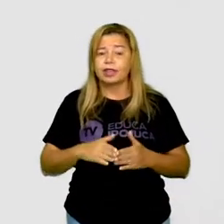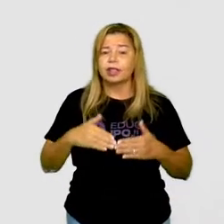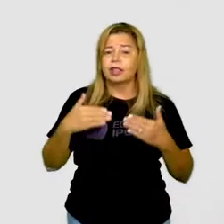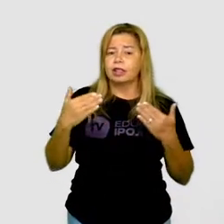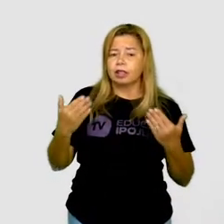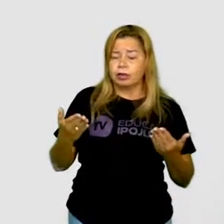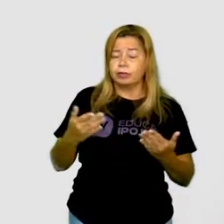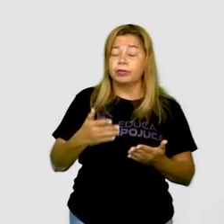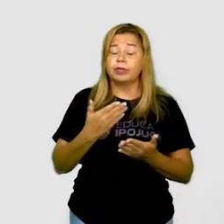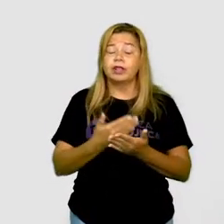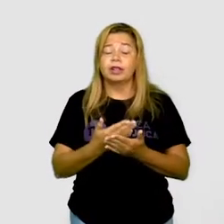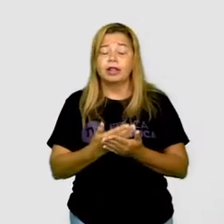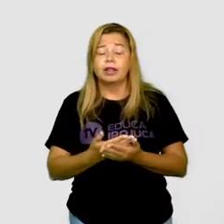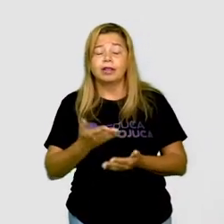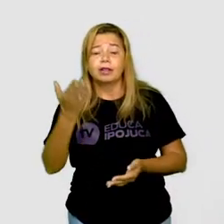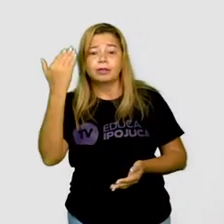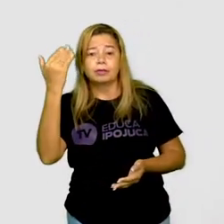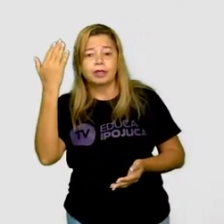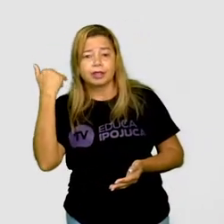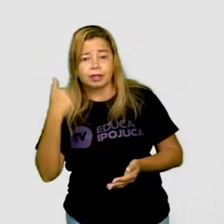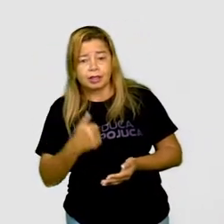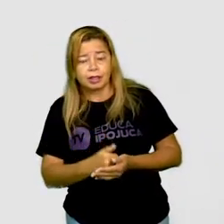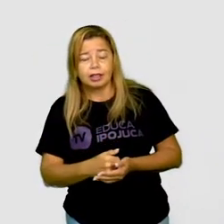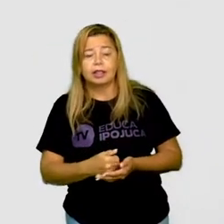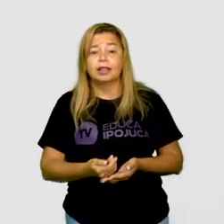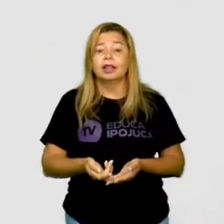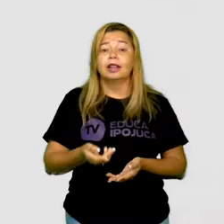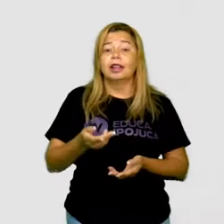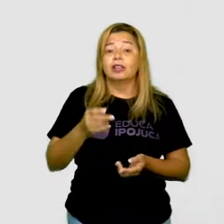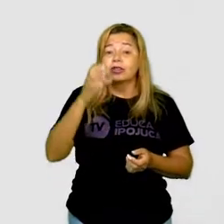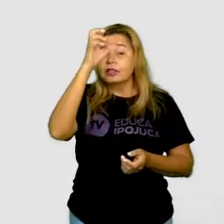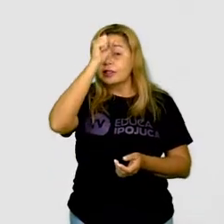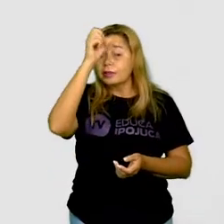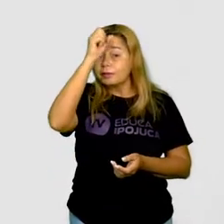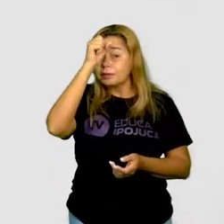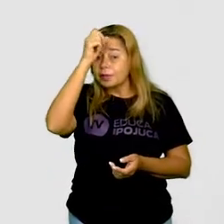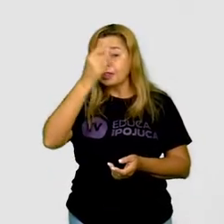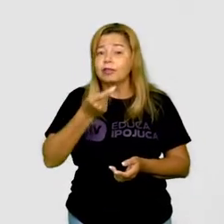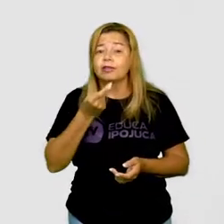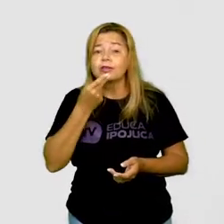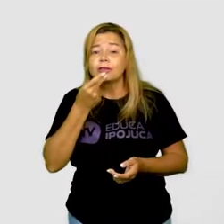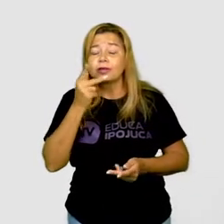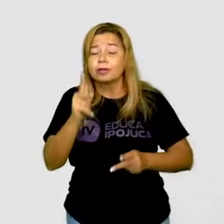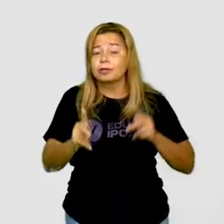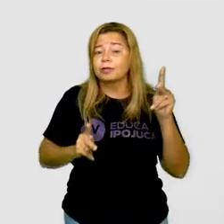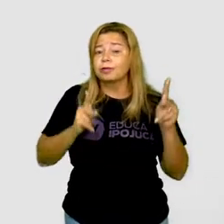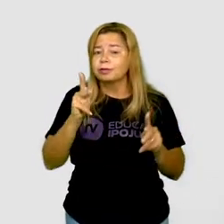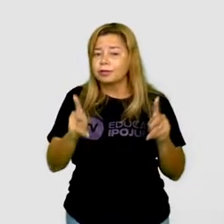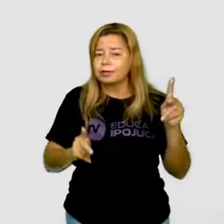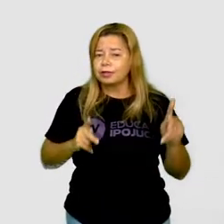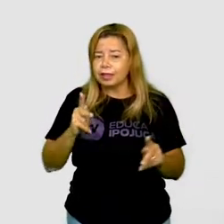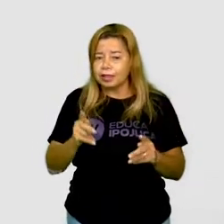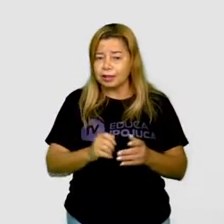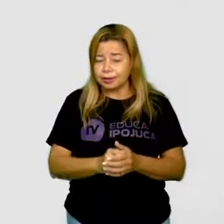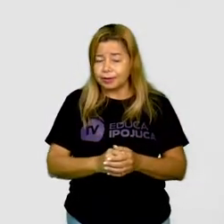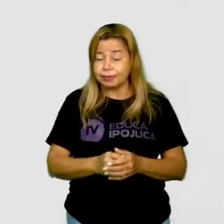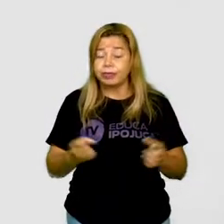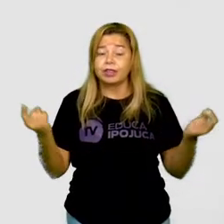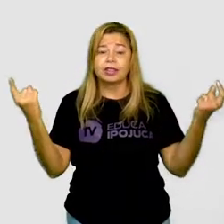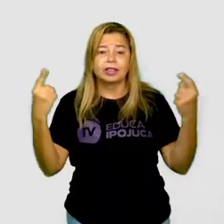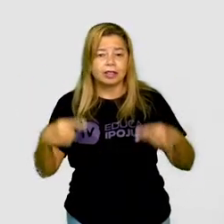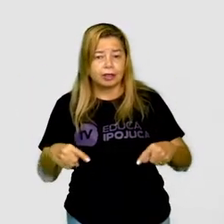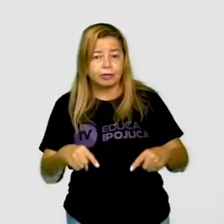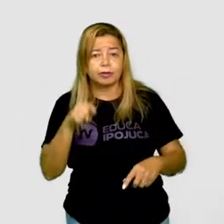elementos composicionais do gênero em estudo, ok? No desafio da hora ficou para que vocês produzissem um